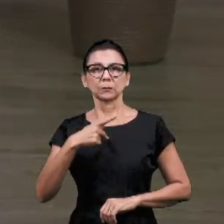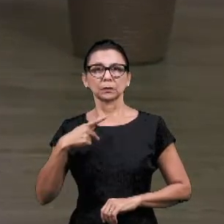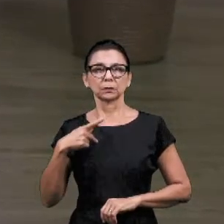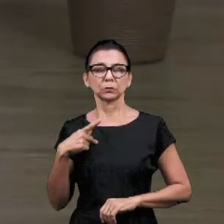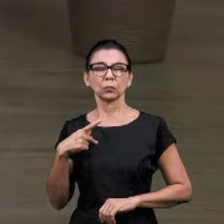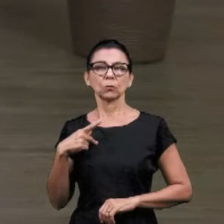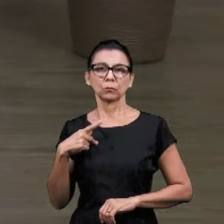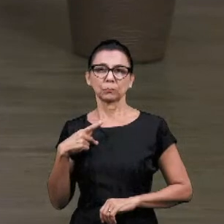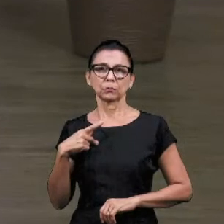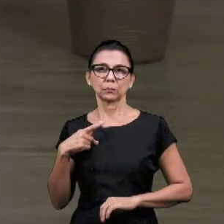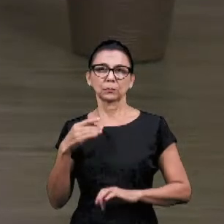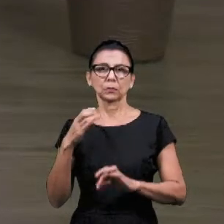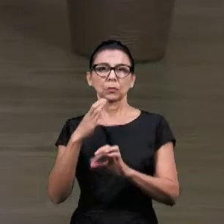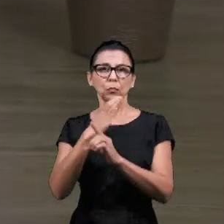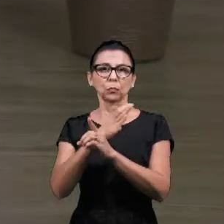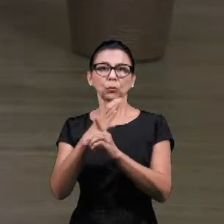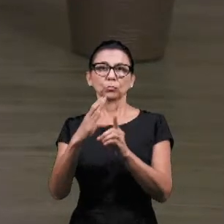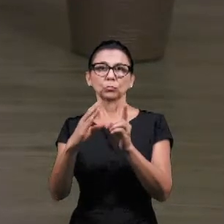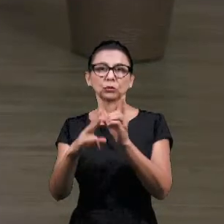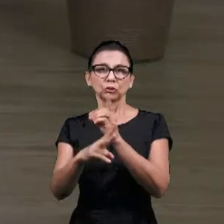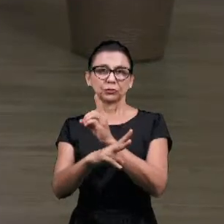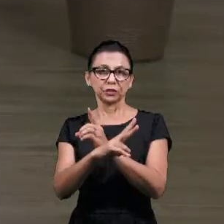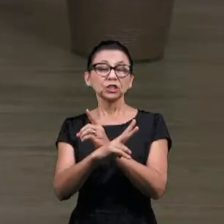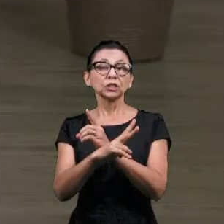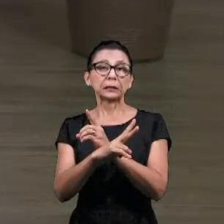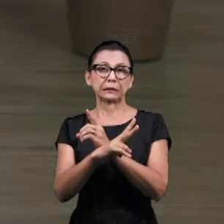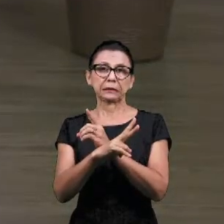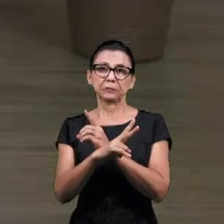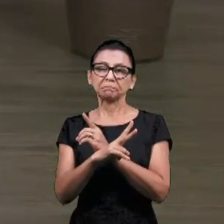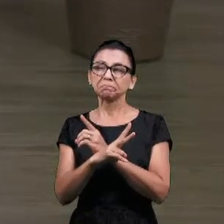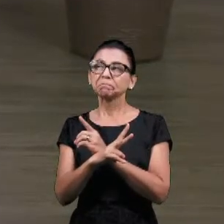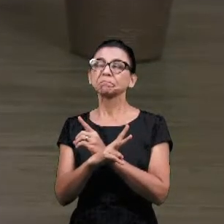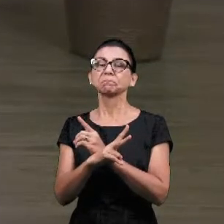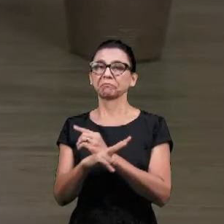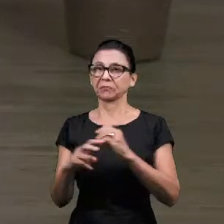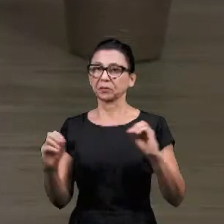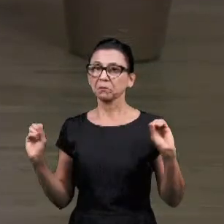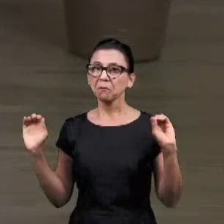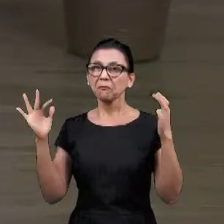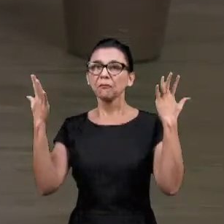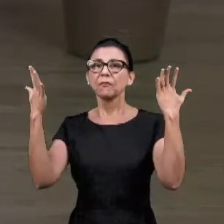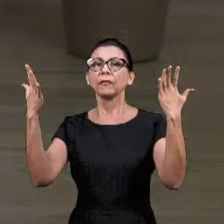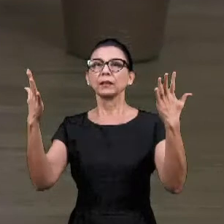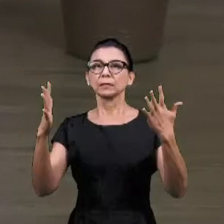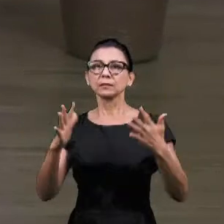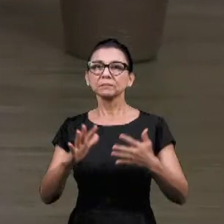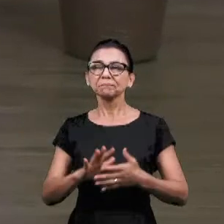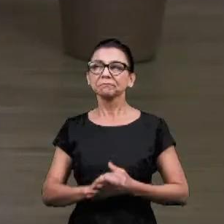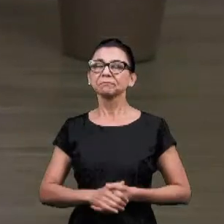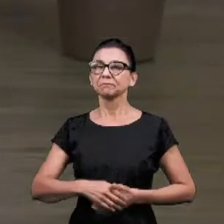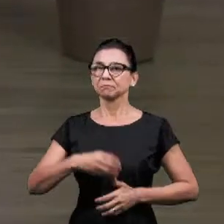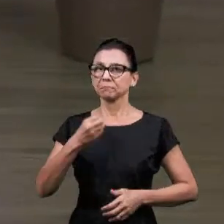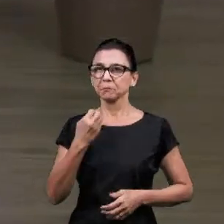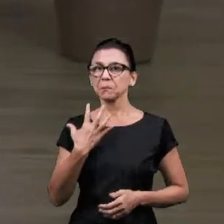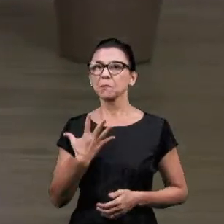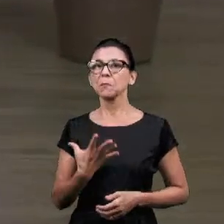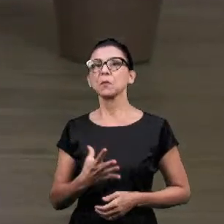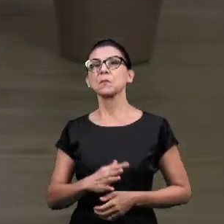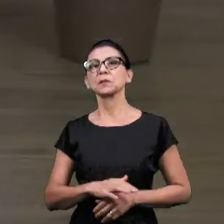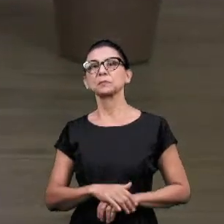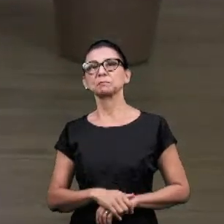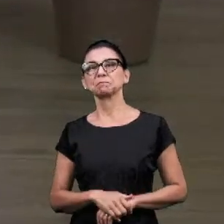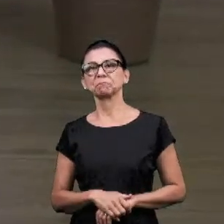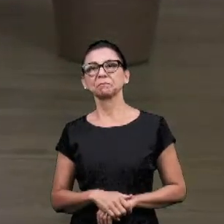mas para nós aquela vigília foi uma festa, porque que bom, né? Porque pastor, pastor tem um